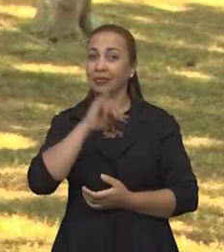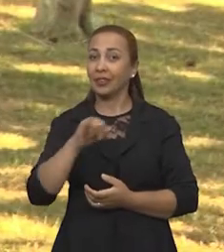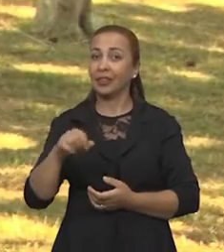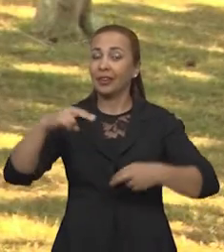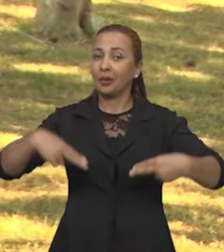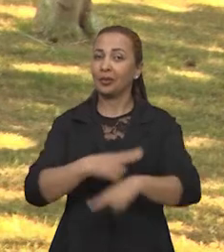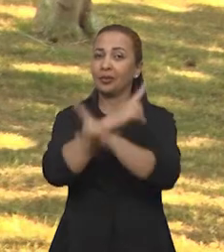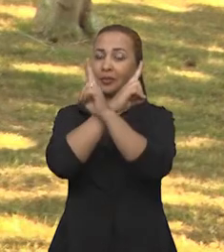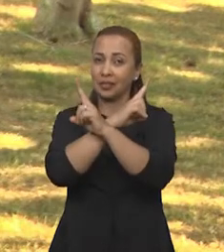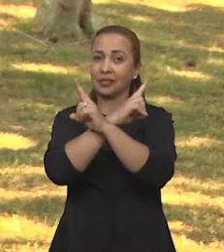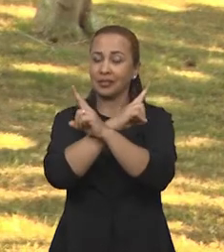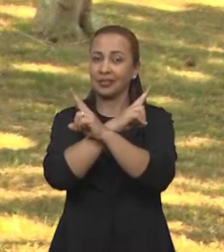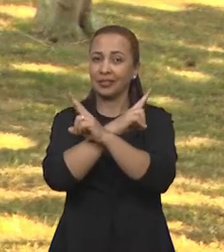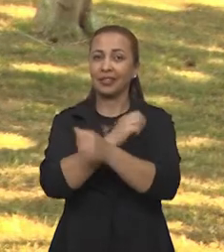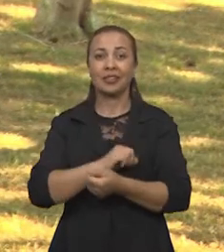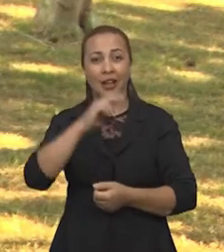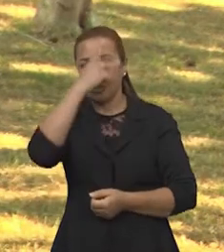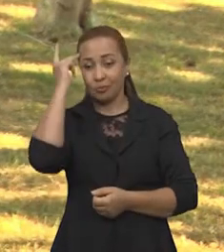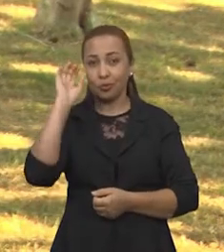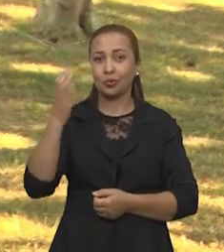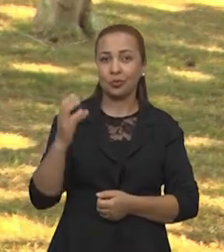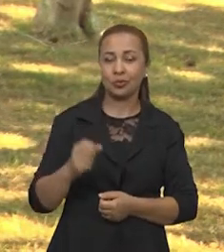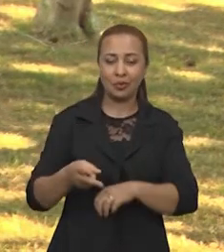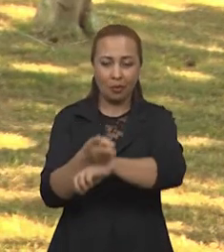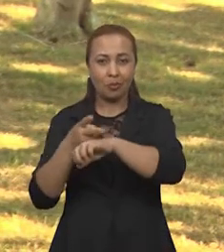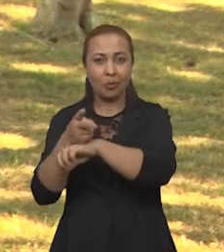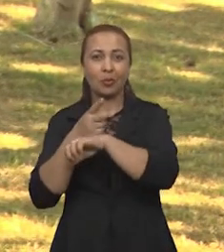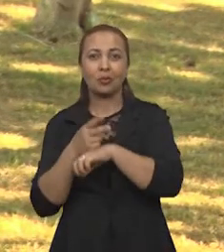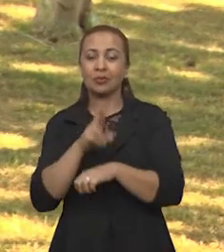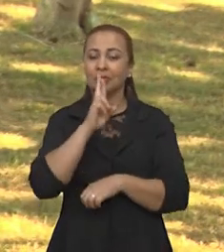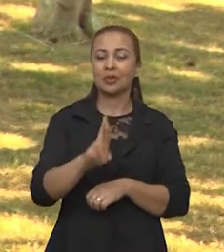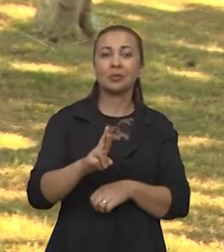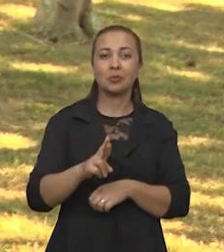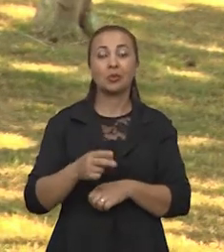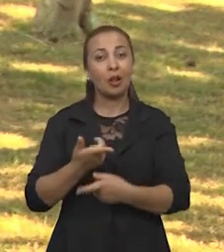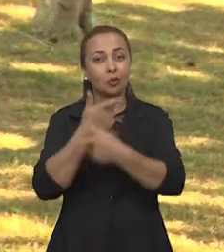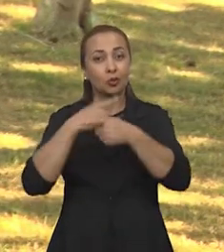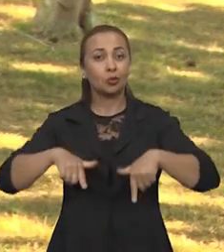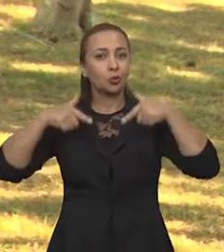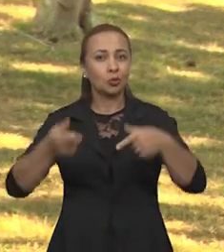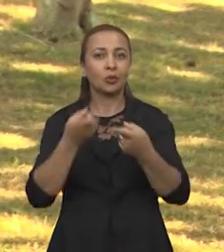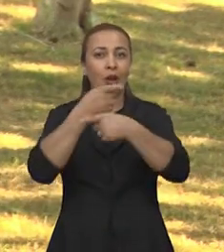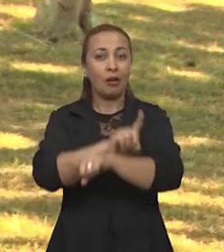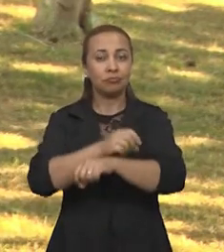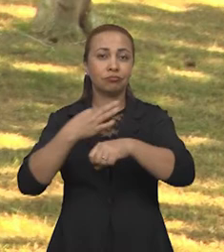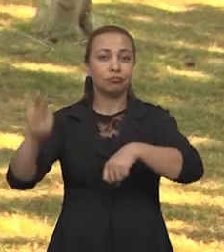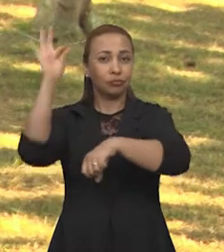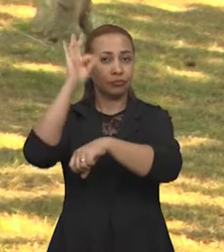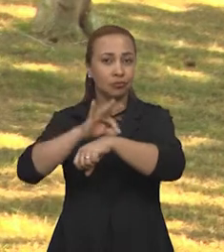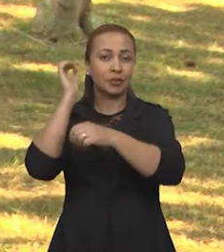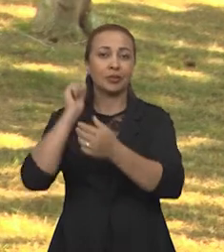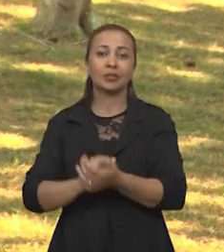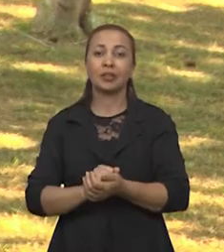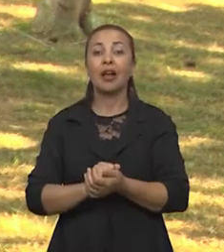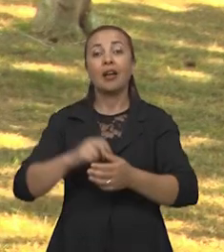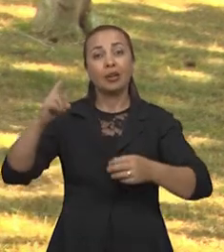Se na Universidade Estadual do Sudoeste da Bahia os cientistas estão buscando alternativas para o combate ao Aedes aegypti, na Universidade